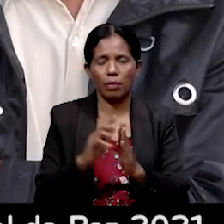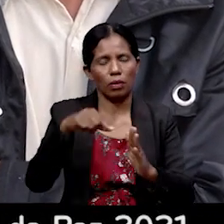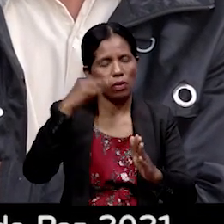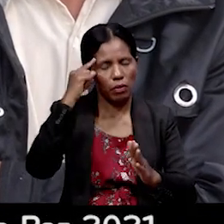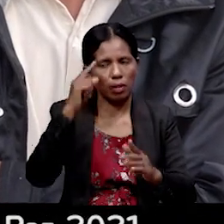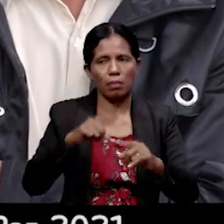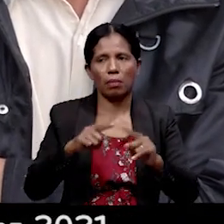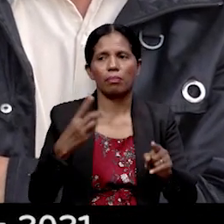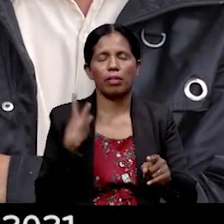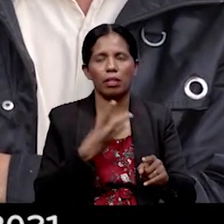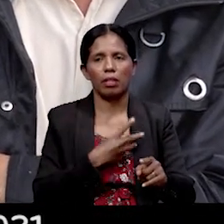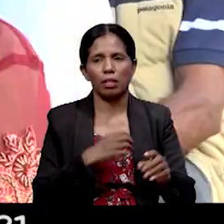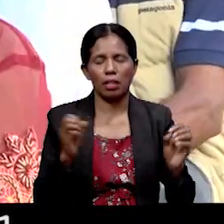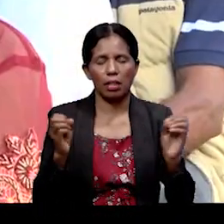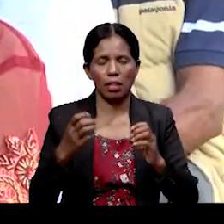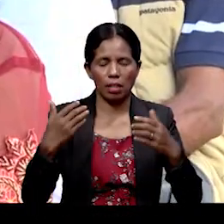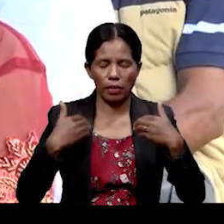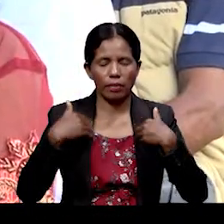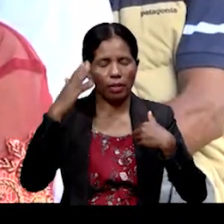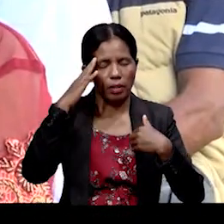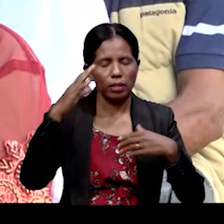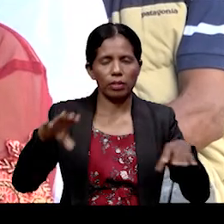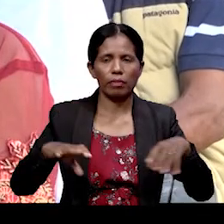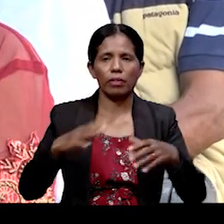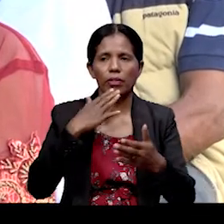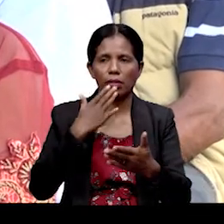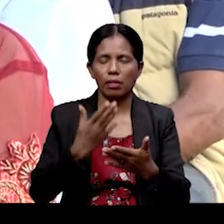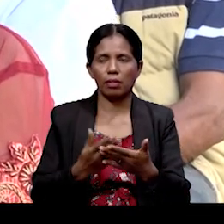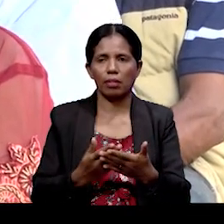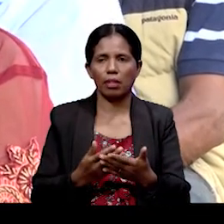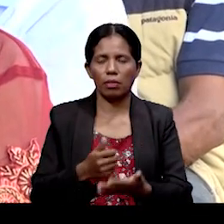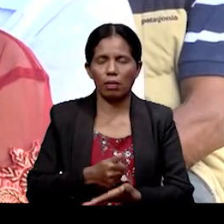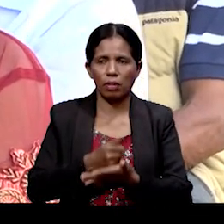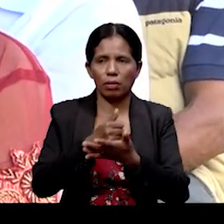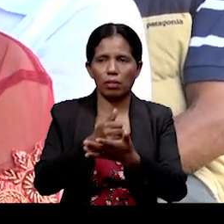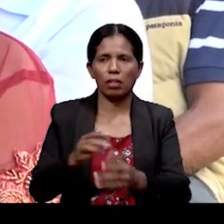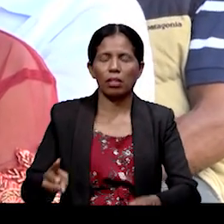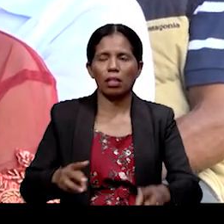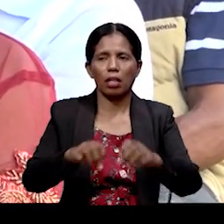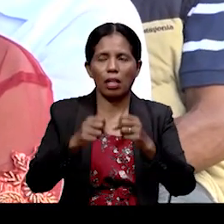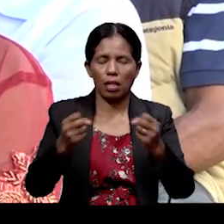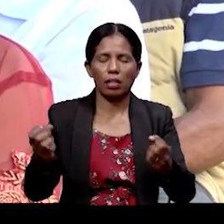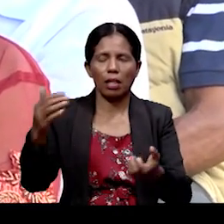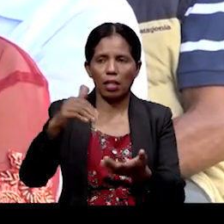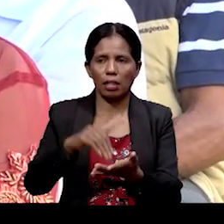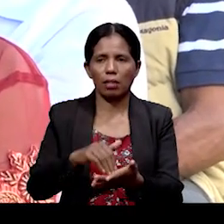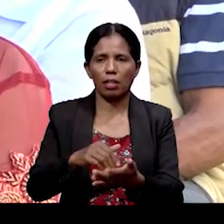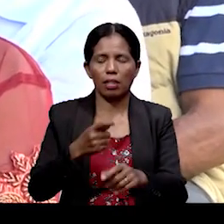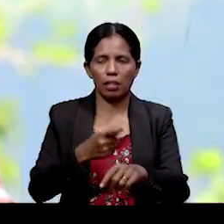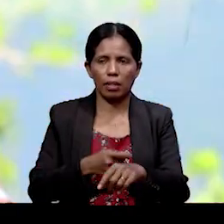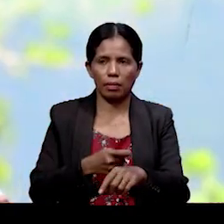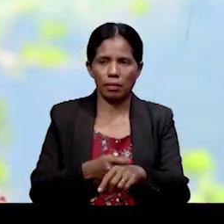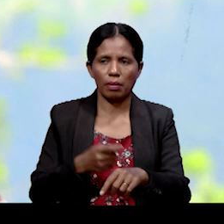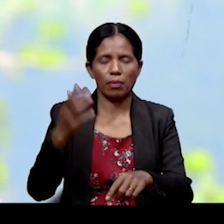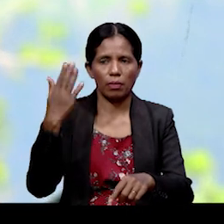maybe ita laya consciência laya cooperação dia maka futuro ne bela estrada at filafale hanesa tempo ne be